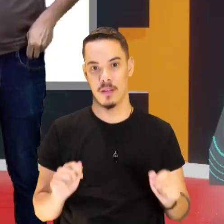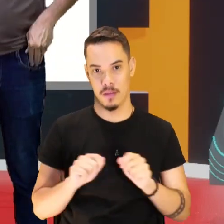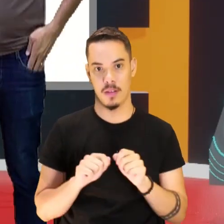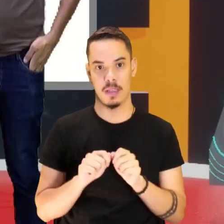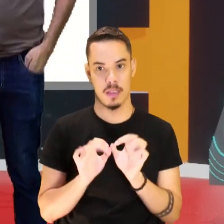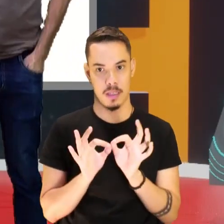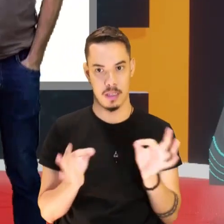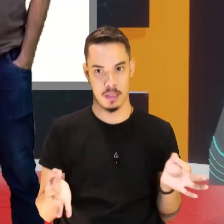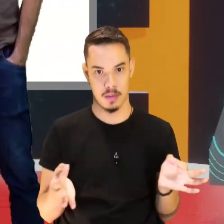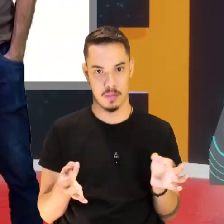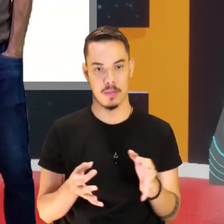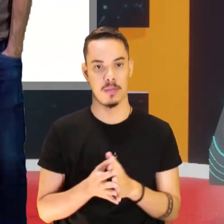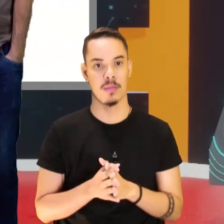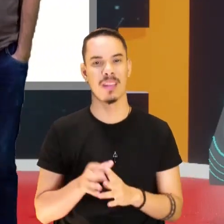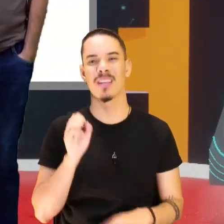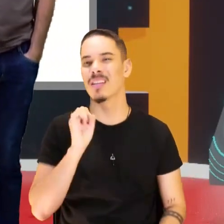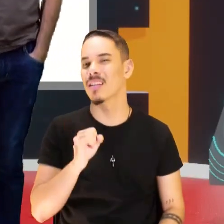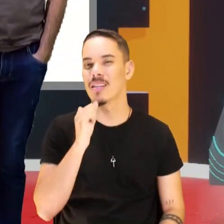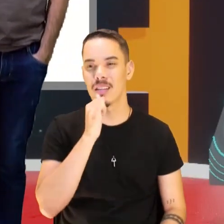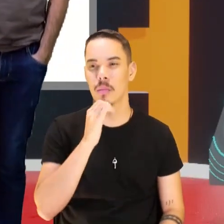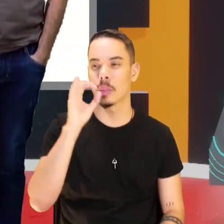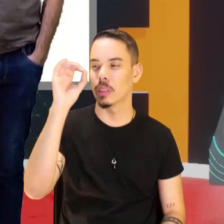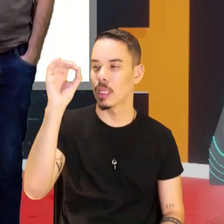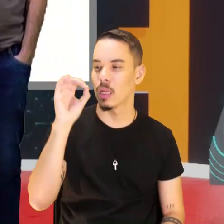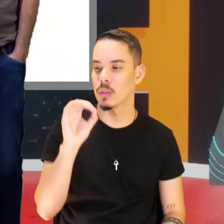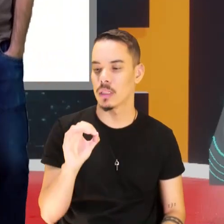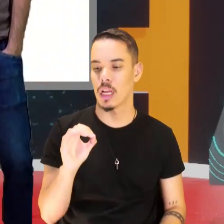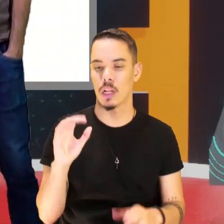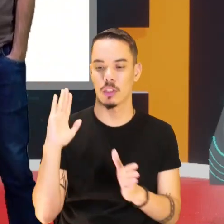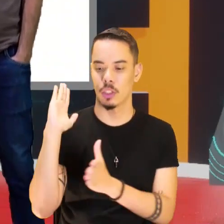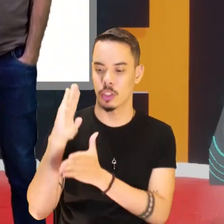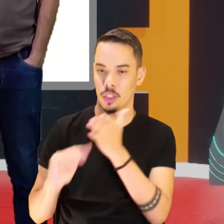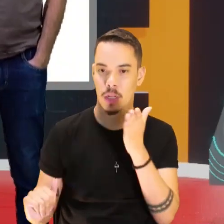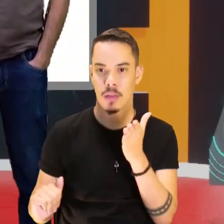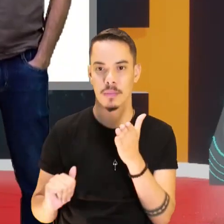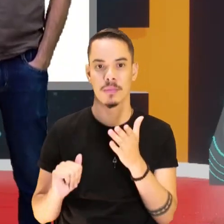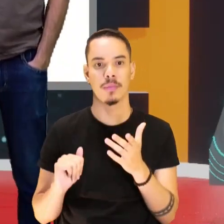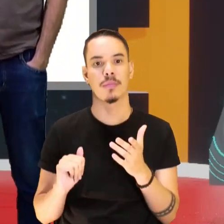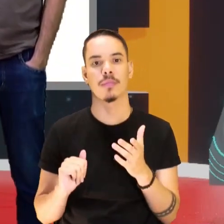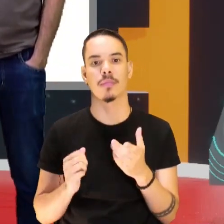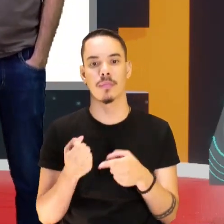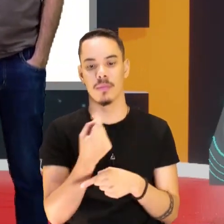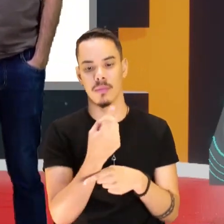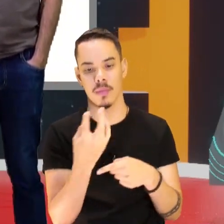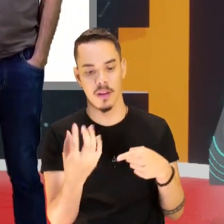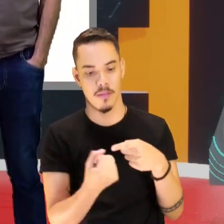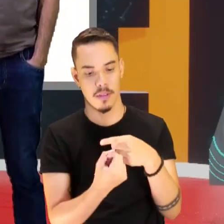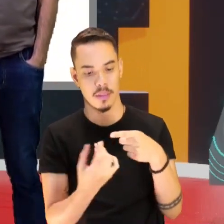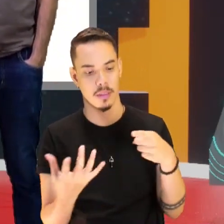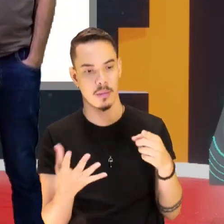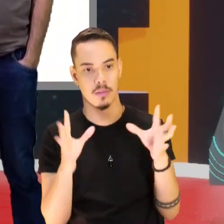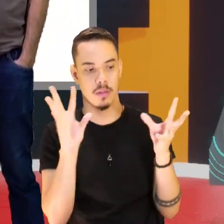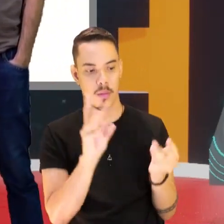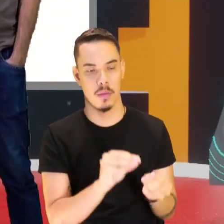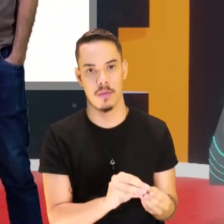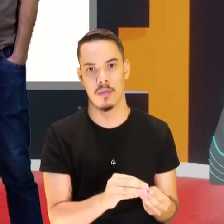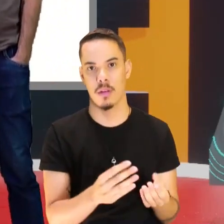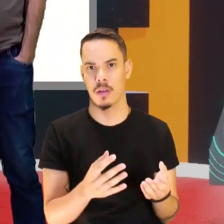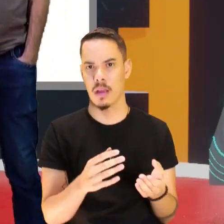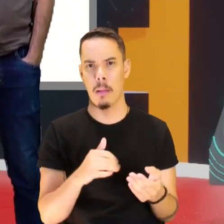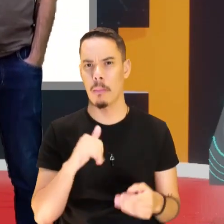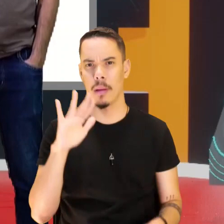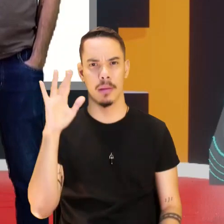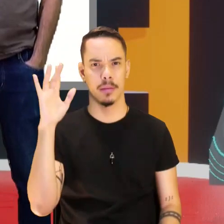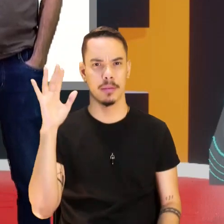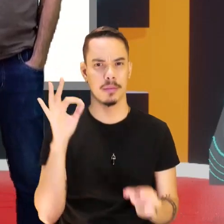isso quando puder cortar zero quando puder simplificar as ações dividir né Quanto mais simples